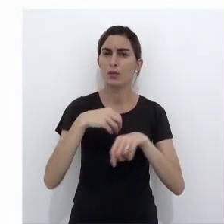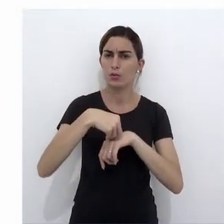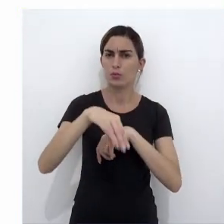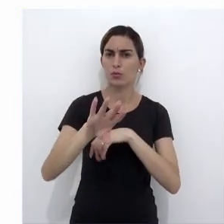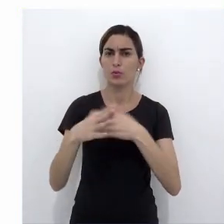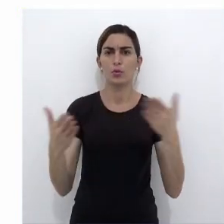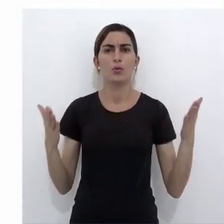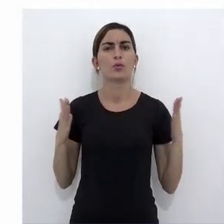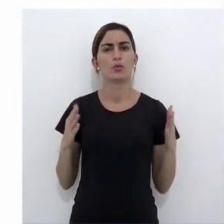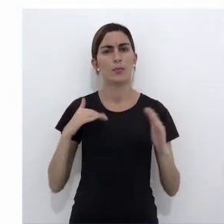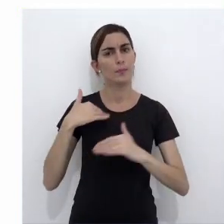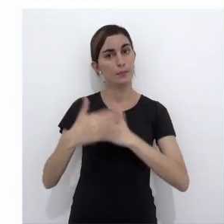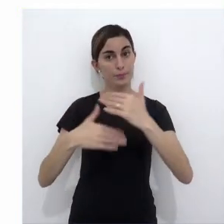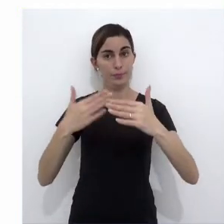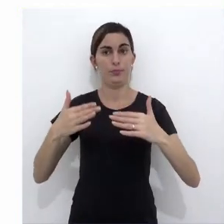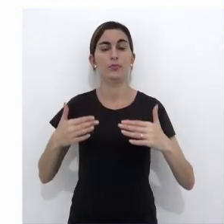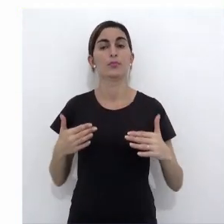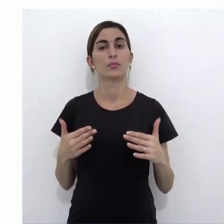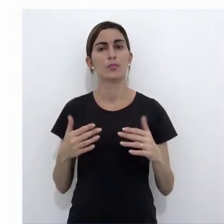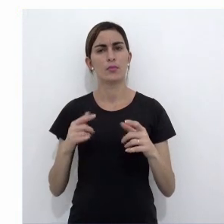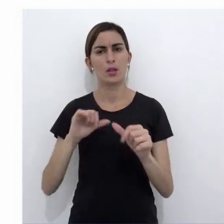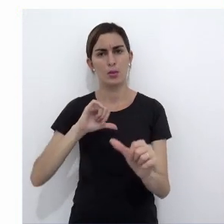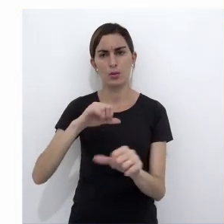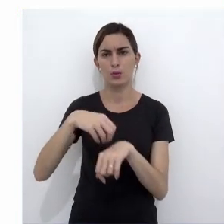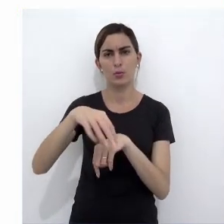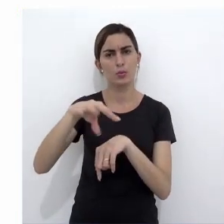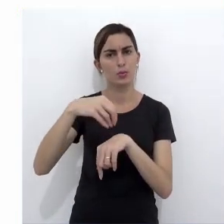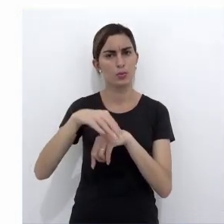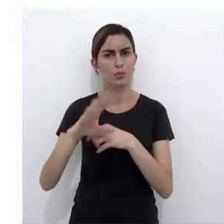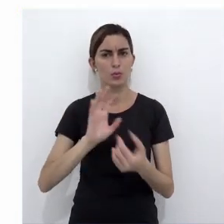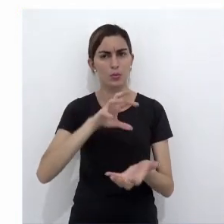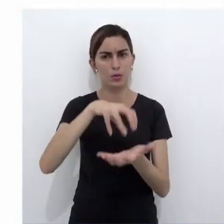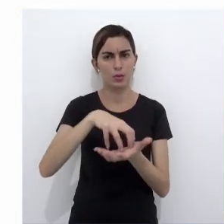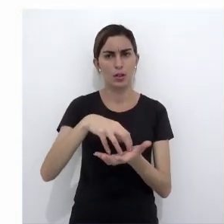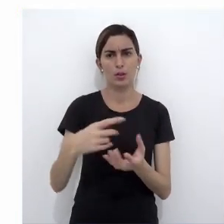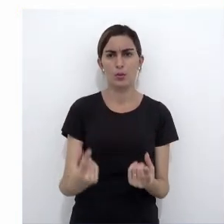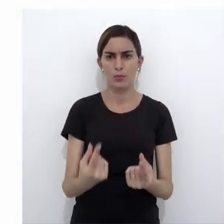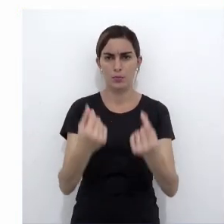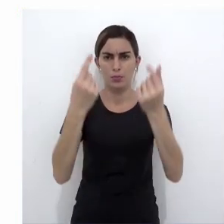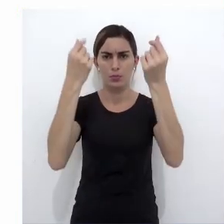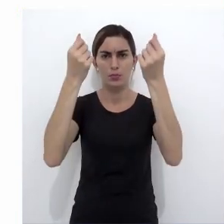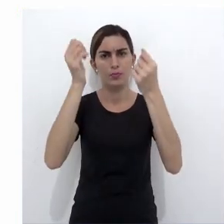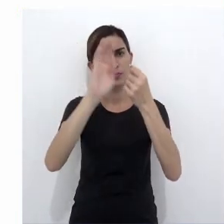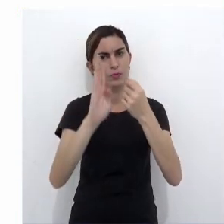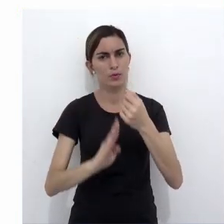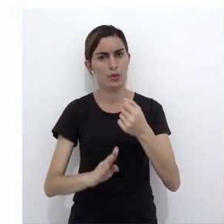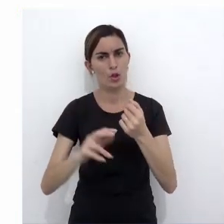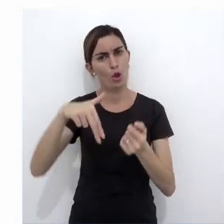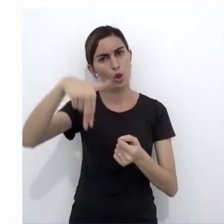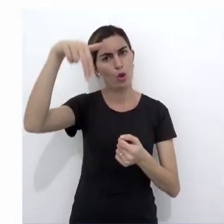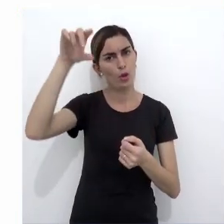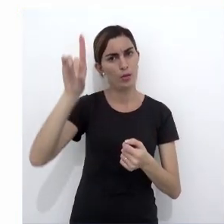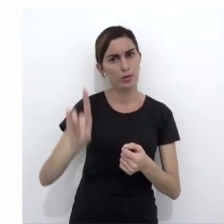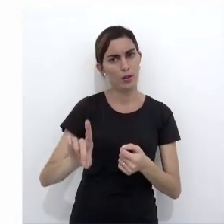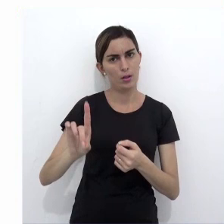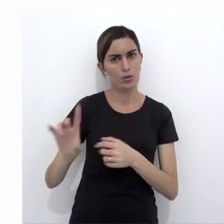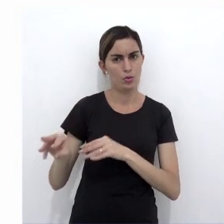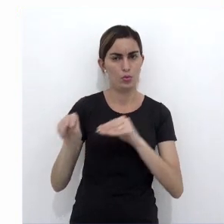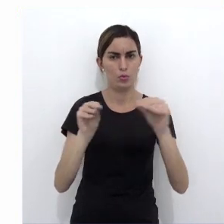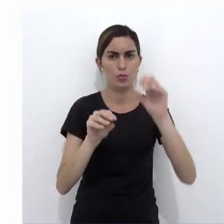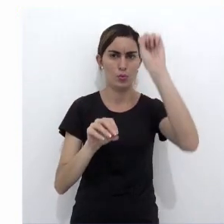como consequência a transferência do centro econômico brasileiro do Nordeste para o